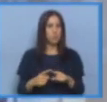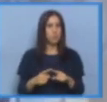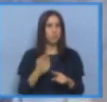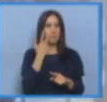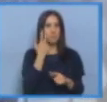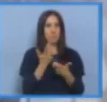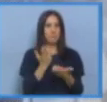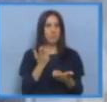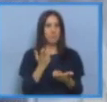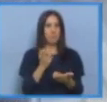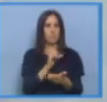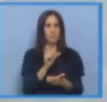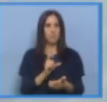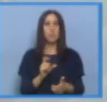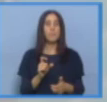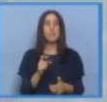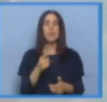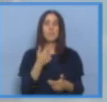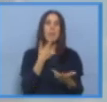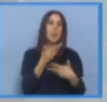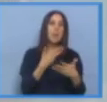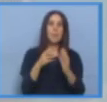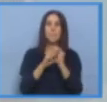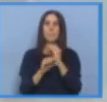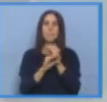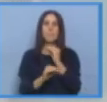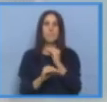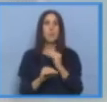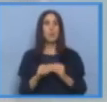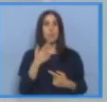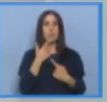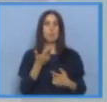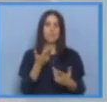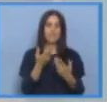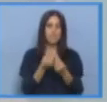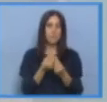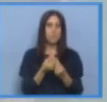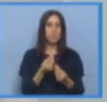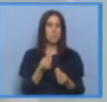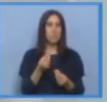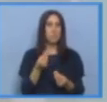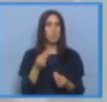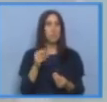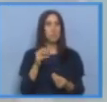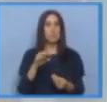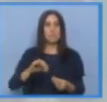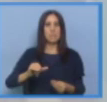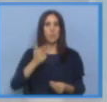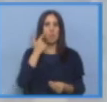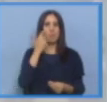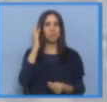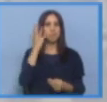na Figueira da Foz. Eu queria dizer a questão da tertúlia, a questão de juntarmos... Exatamente. As conferências no casino são célebres, não é?